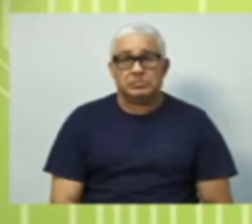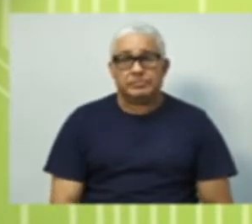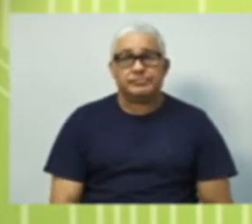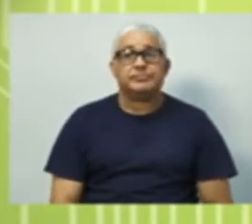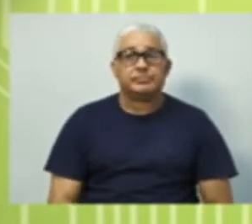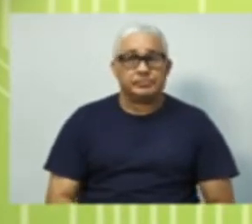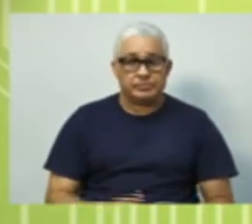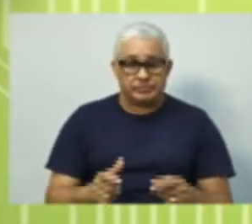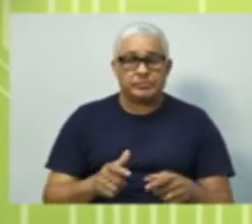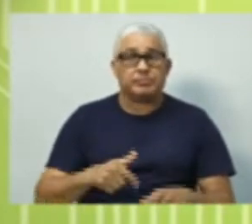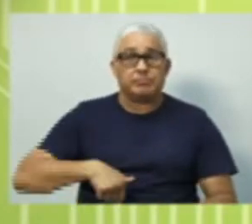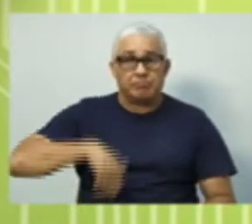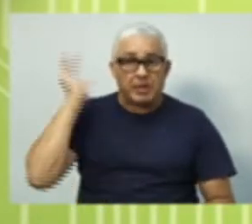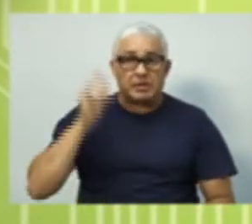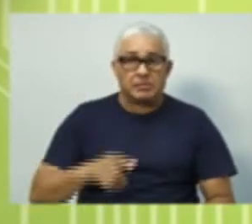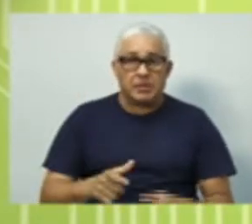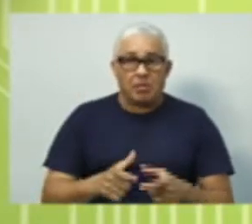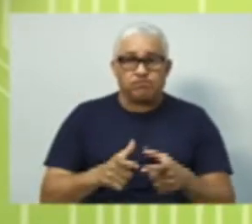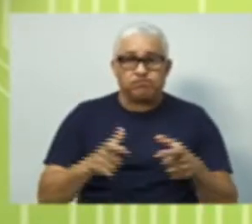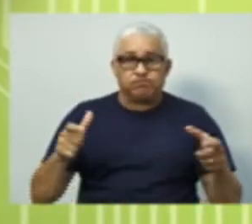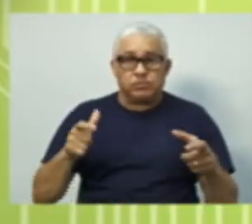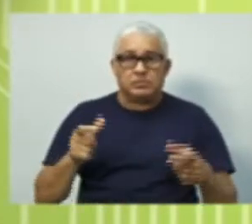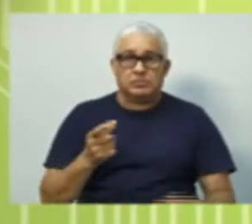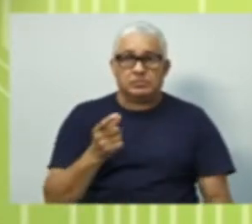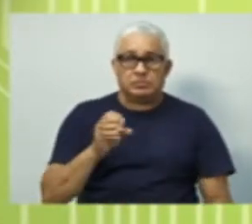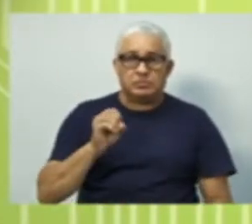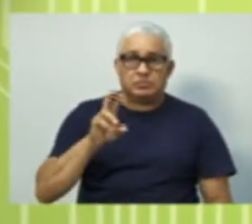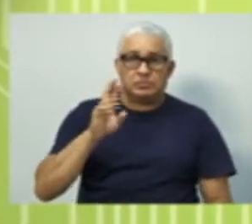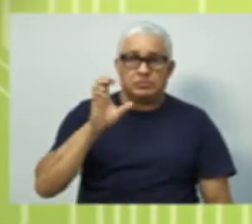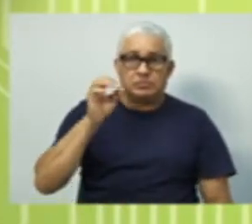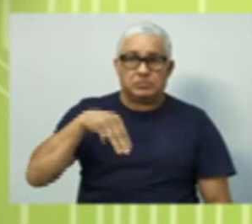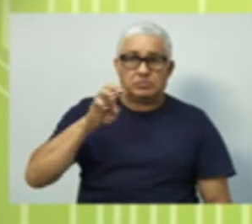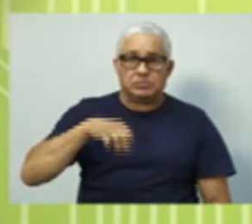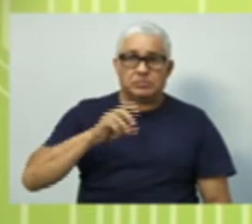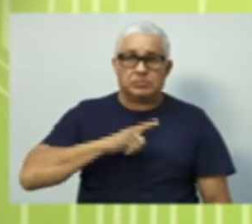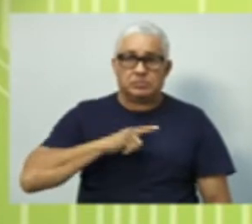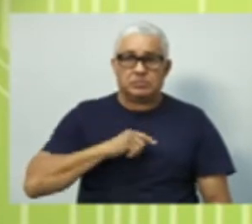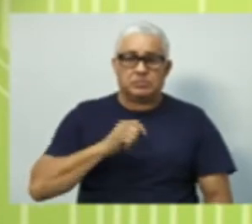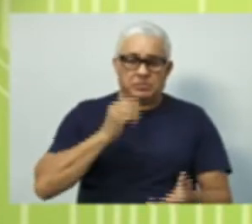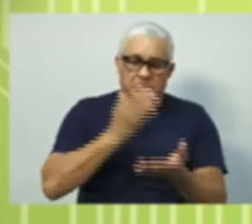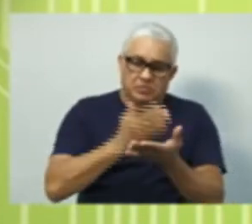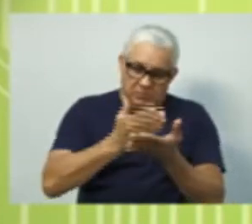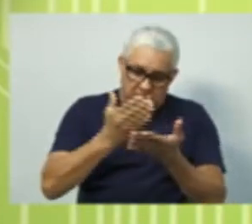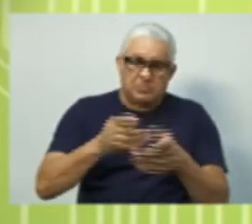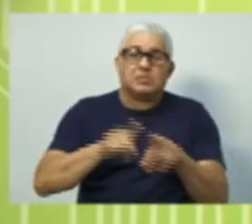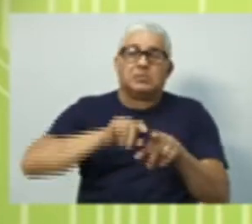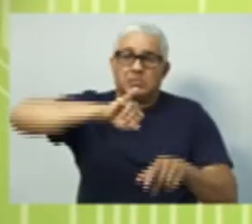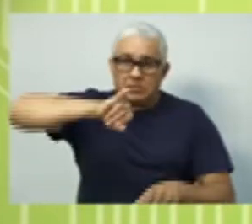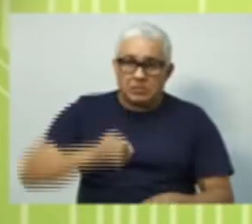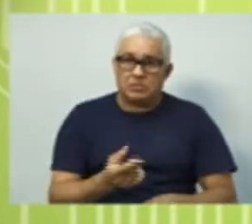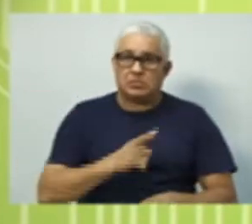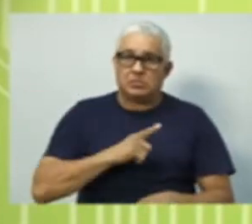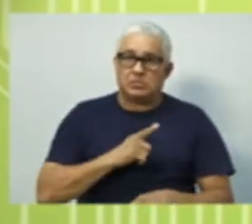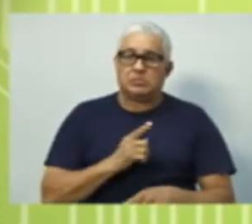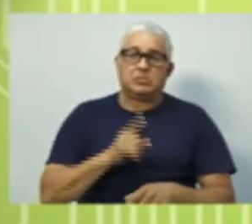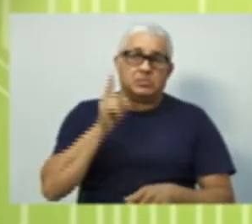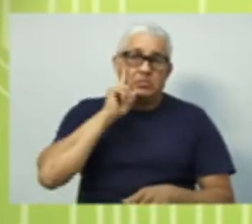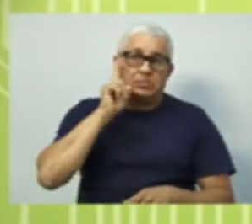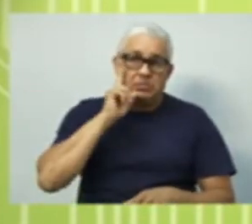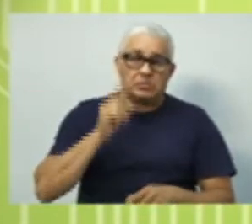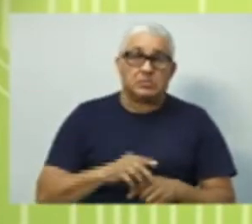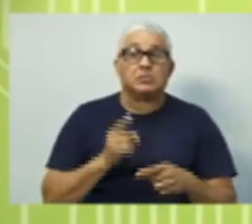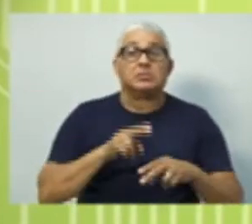você possa, no período que for viajar, então você tenha um recurso, não precisar depender de pegar recurso financeiro. Porque não adianta